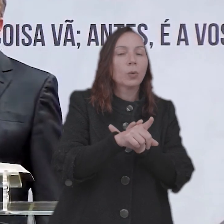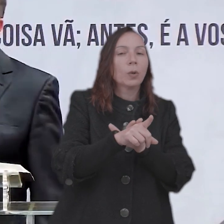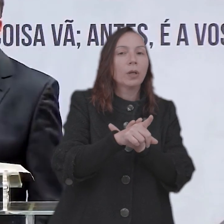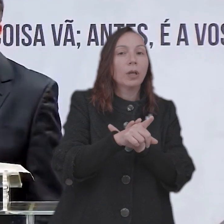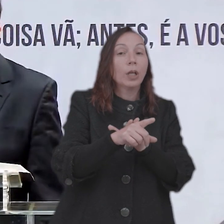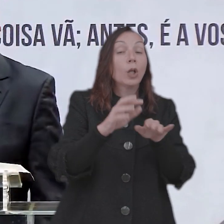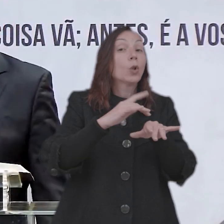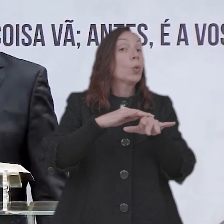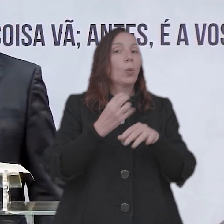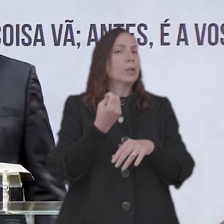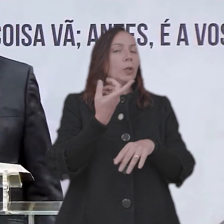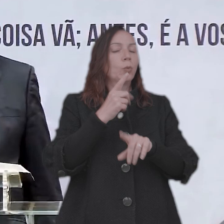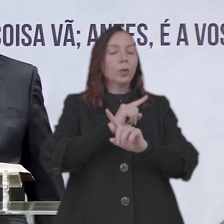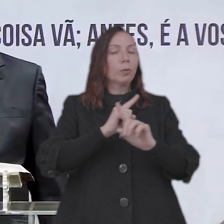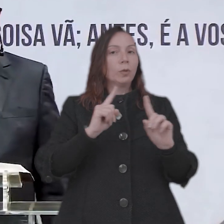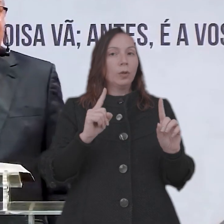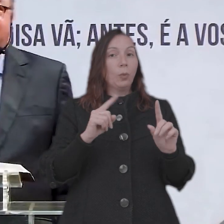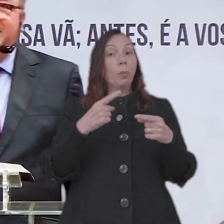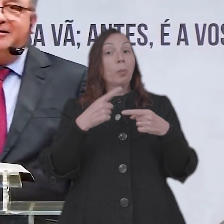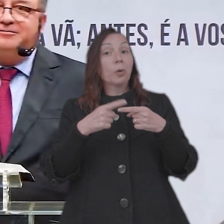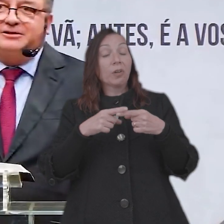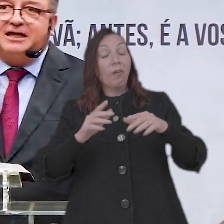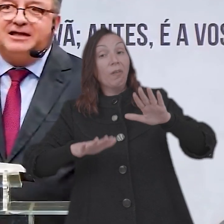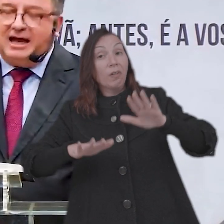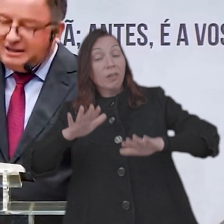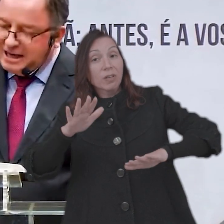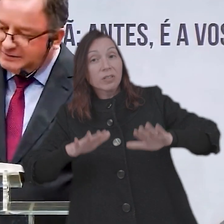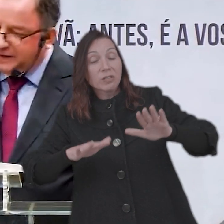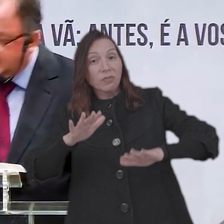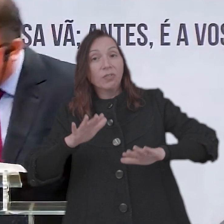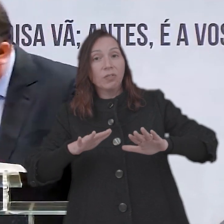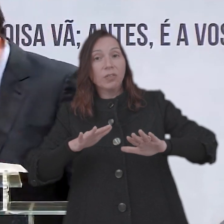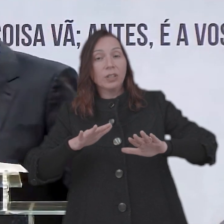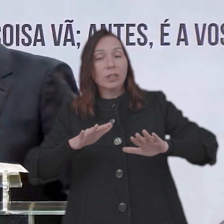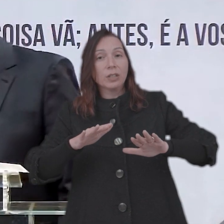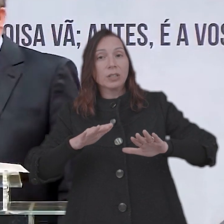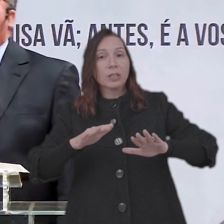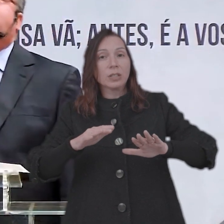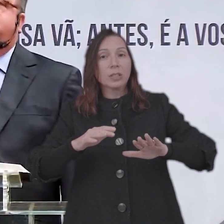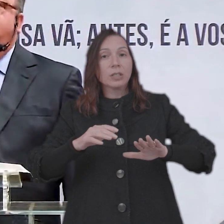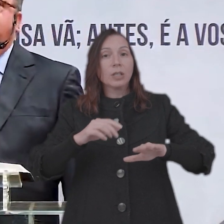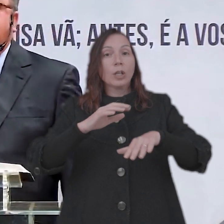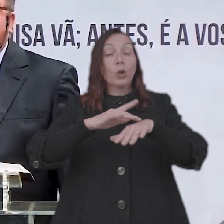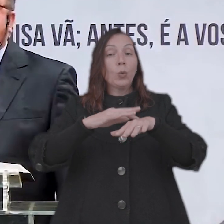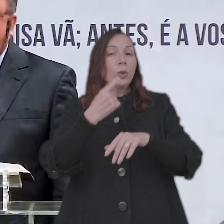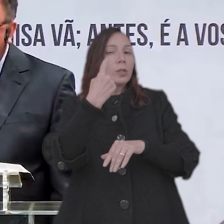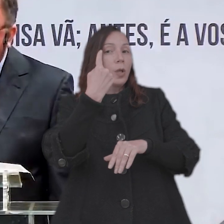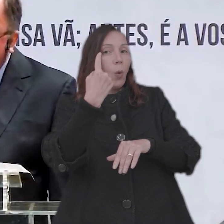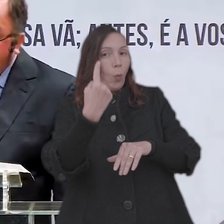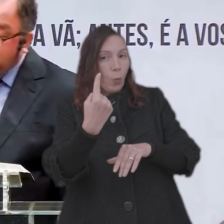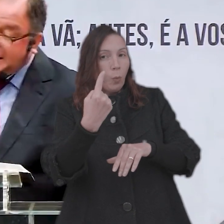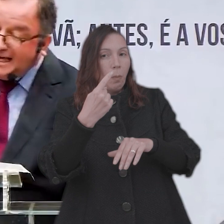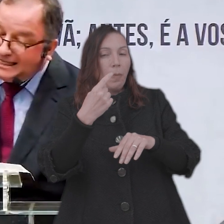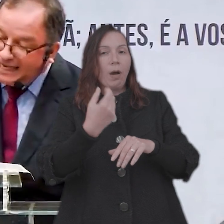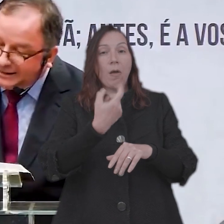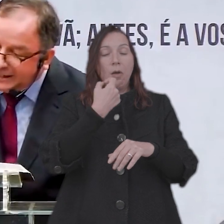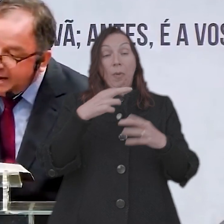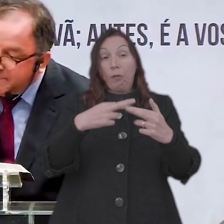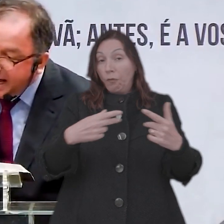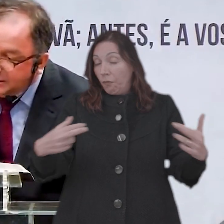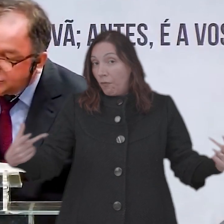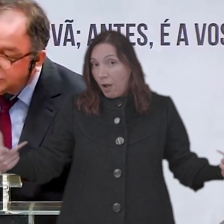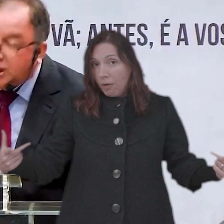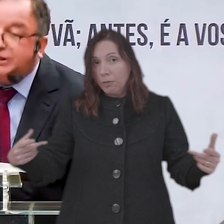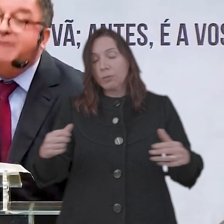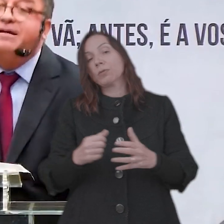número de doenças, porque você tem aqui, às vezes, para uma doença, vários produtos. Mas quantos itens